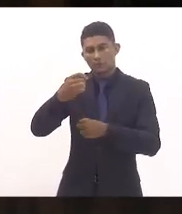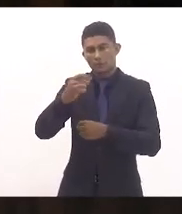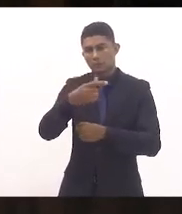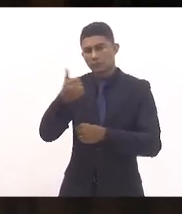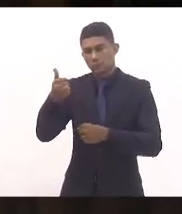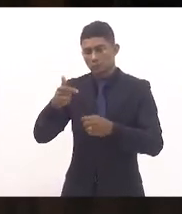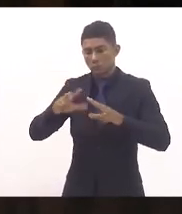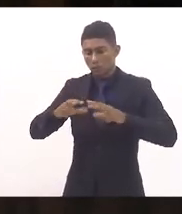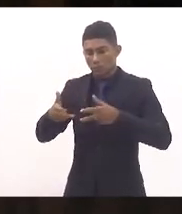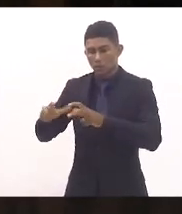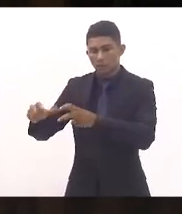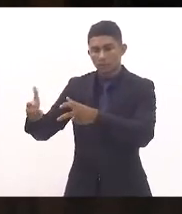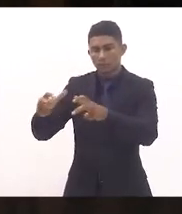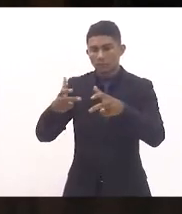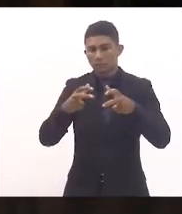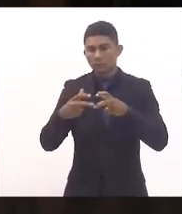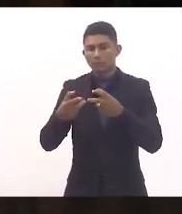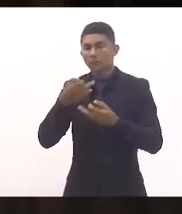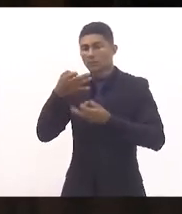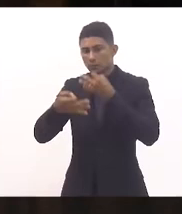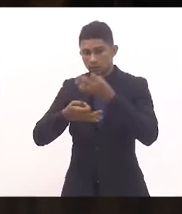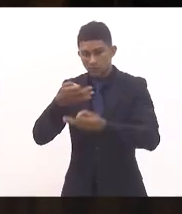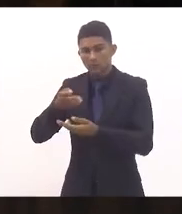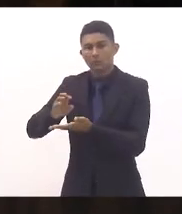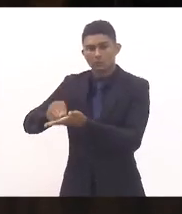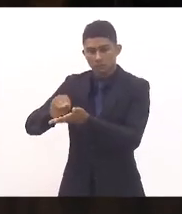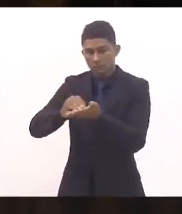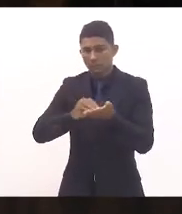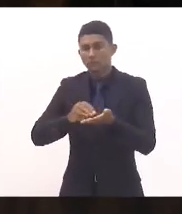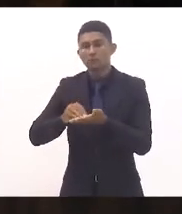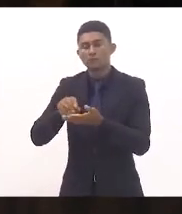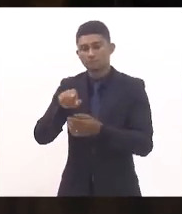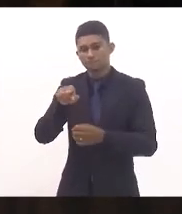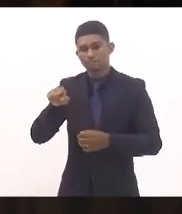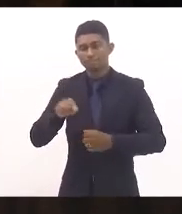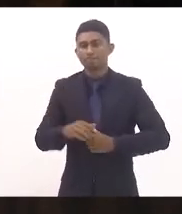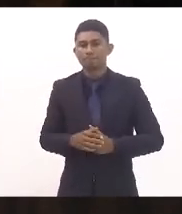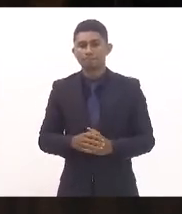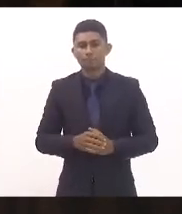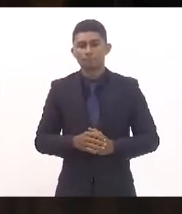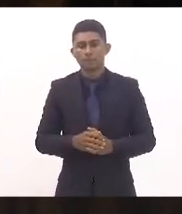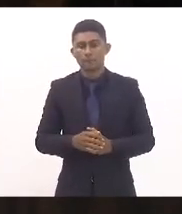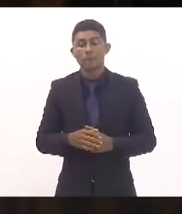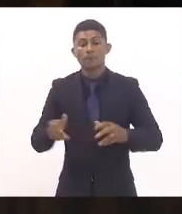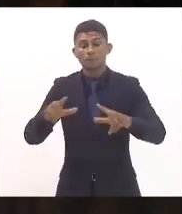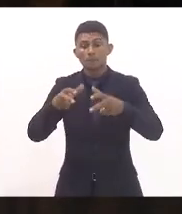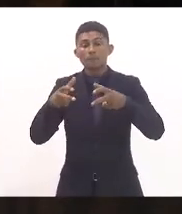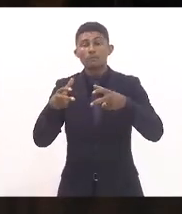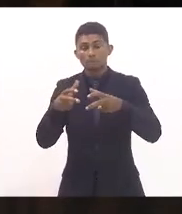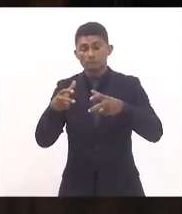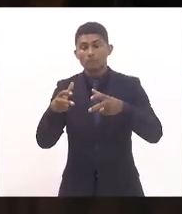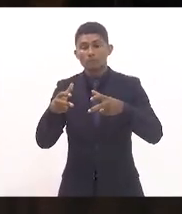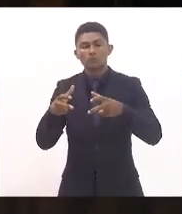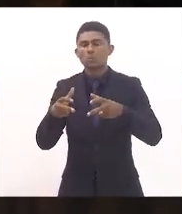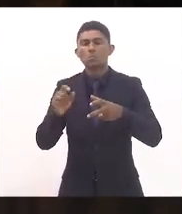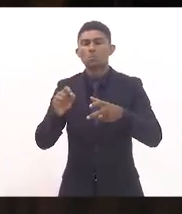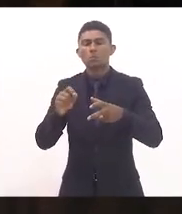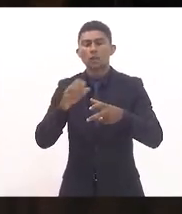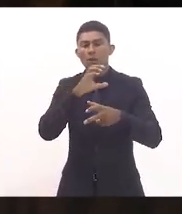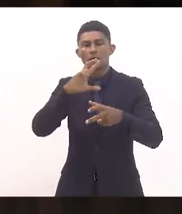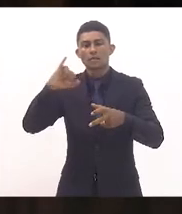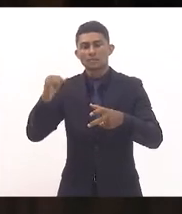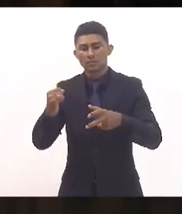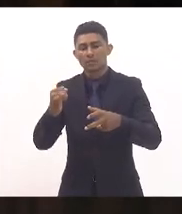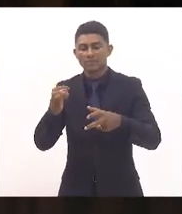Energias, Defesa dos Direitos Humanos e Cidadania e de Orçamento, Finanças, Fiscalização Financeira e Controle. Para emitir parecer pela Comissão de Constituição e Justiça,